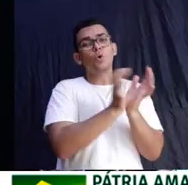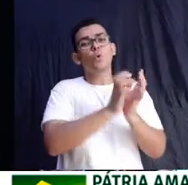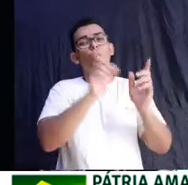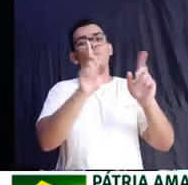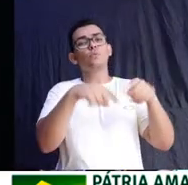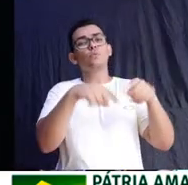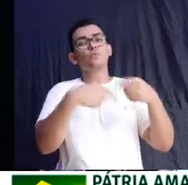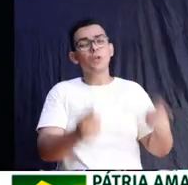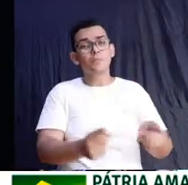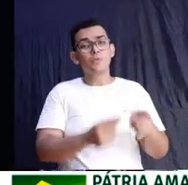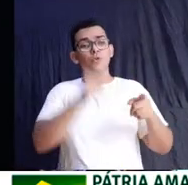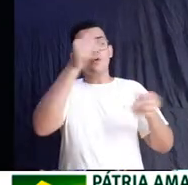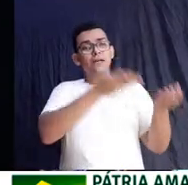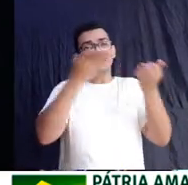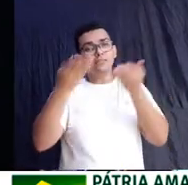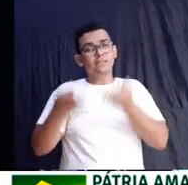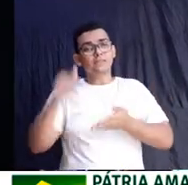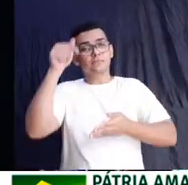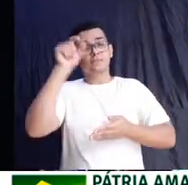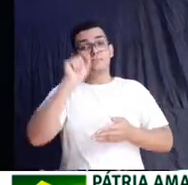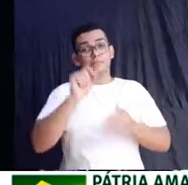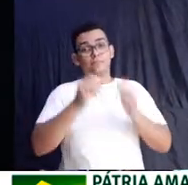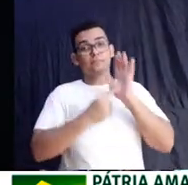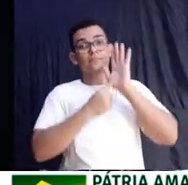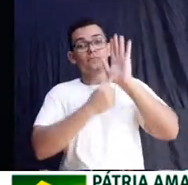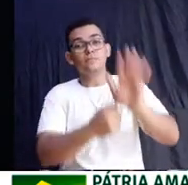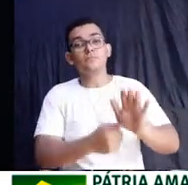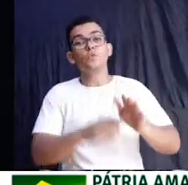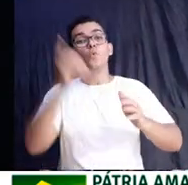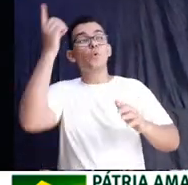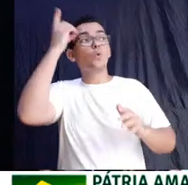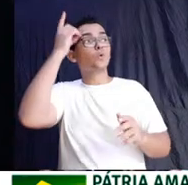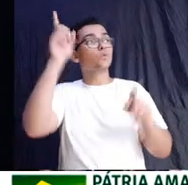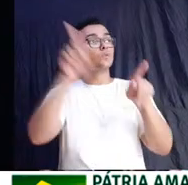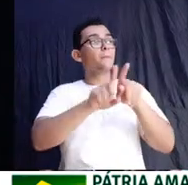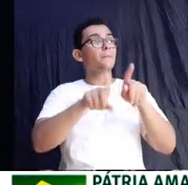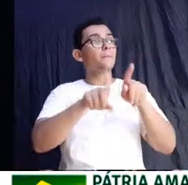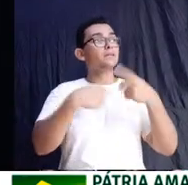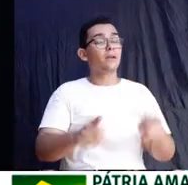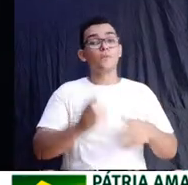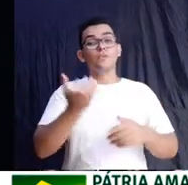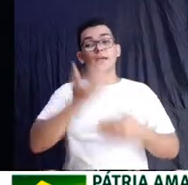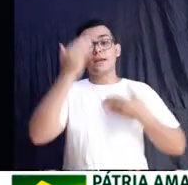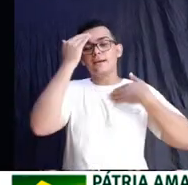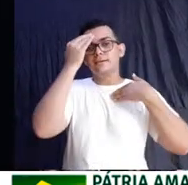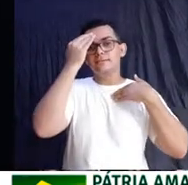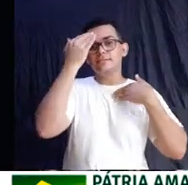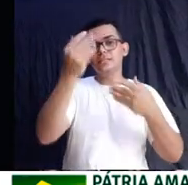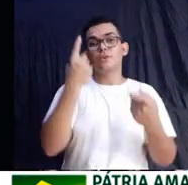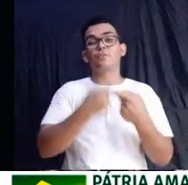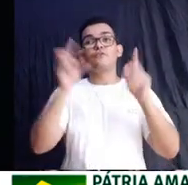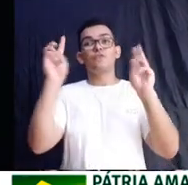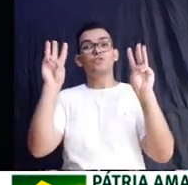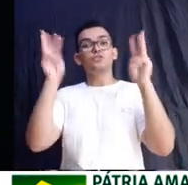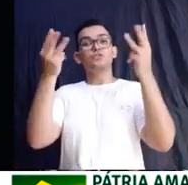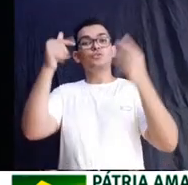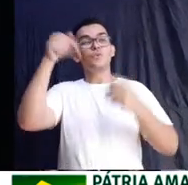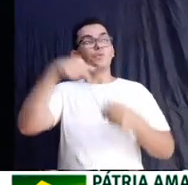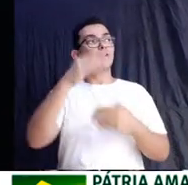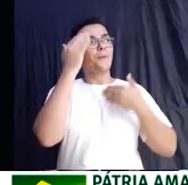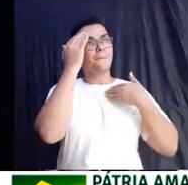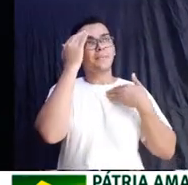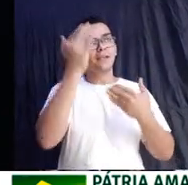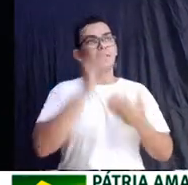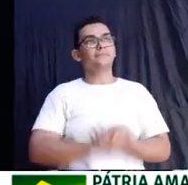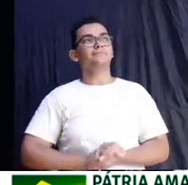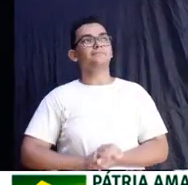vocês. Nós só temos a agradecer pelo show que vocês deram aqui. Um verdadeiro show. Muito obrigado. Considerações